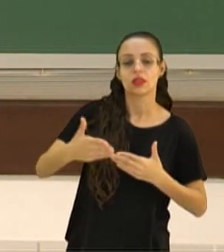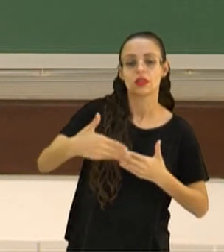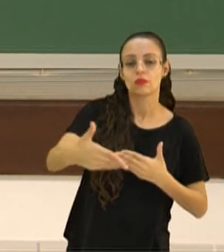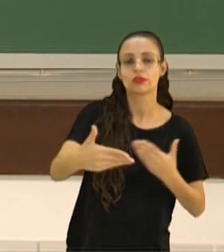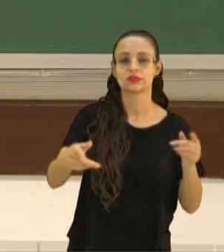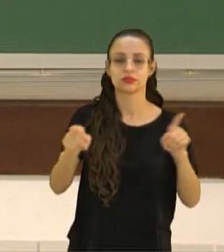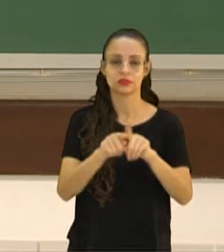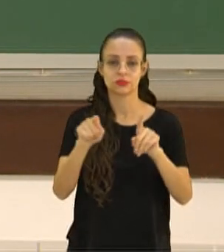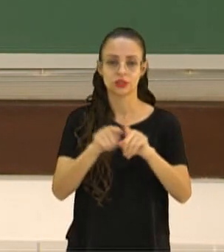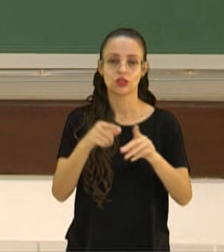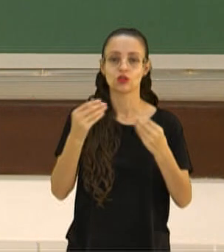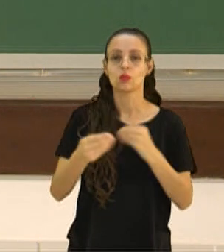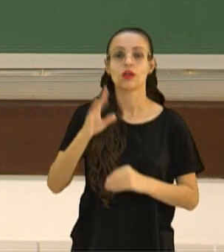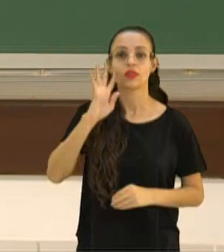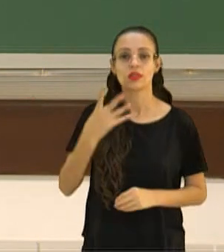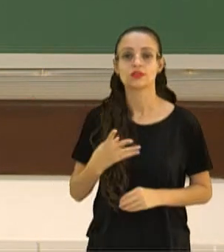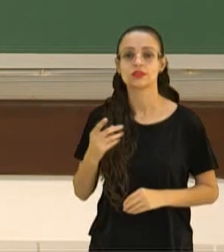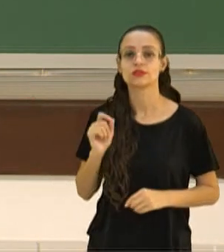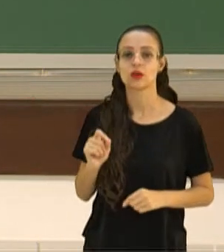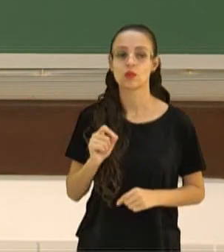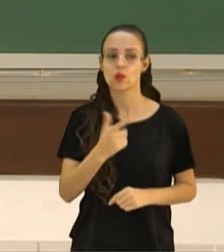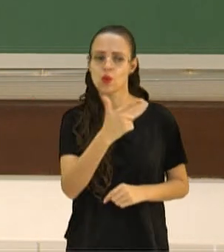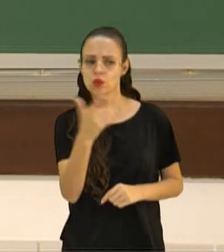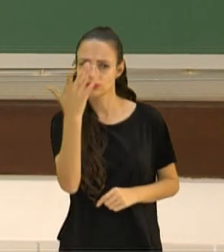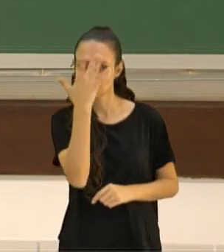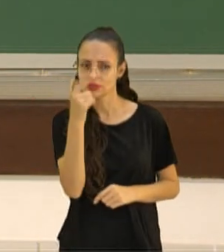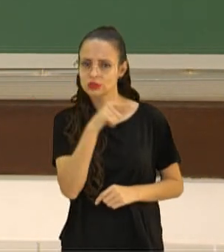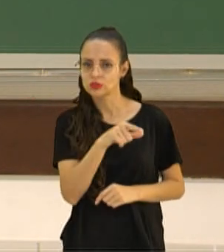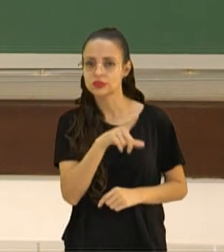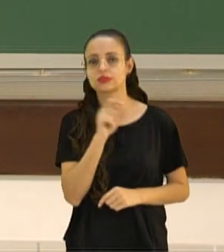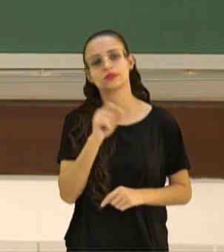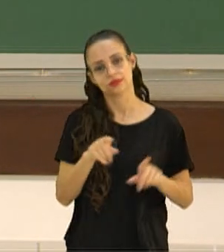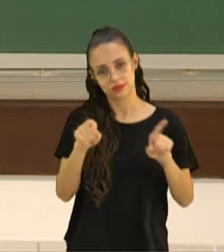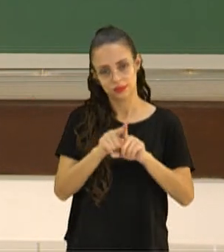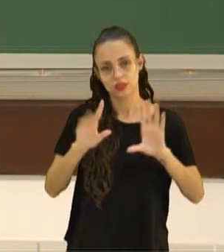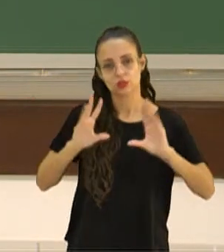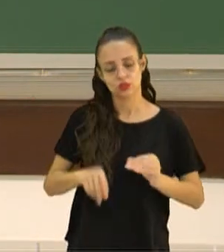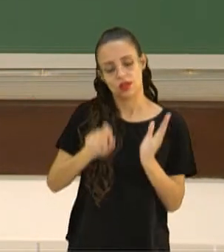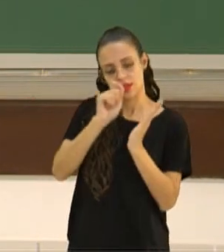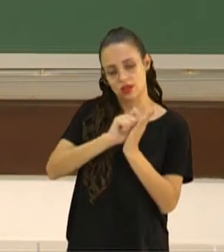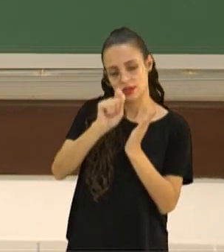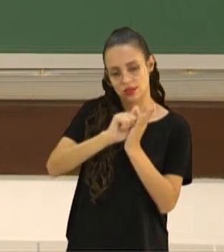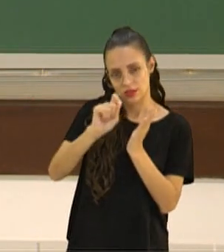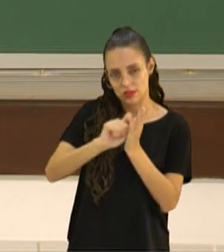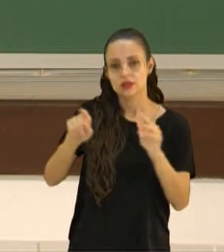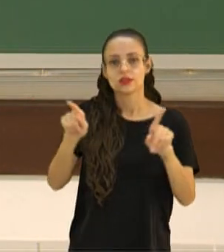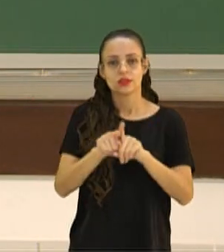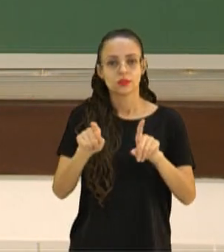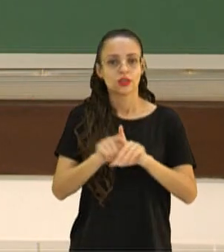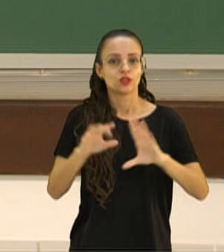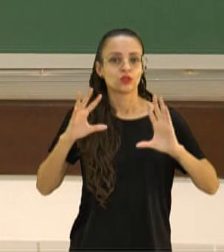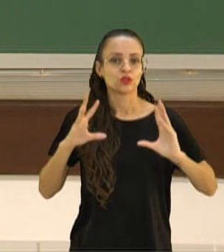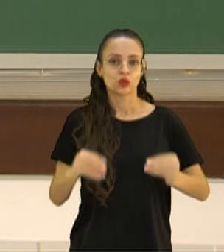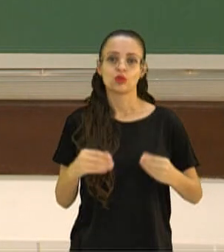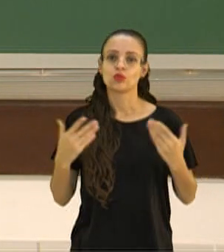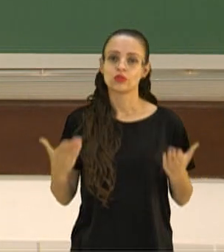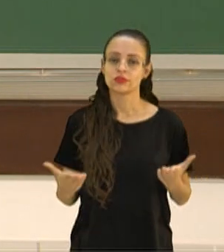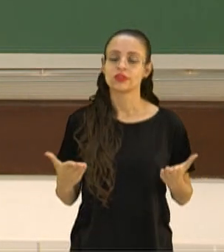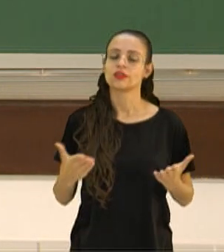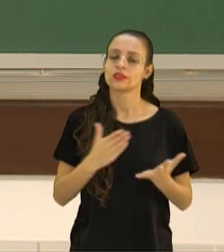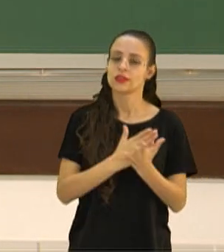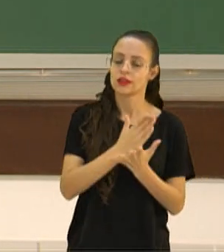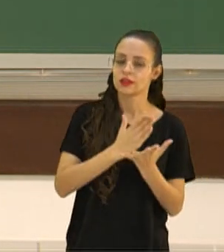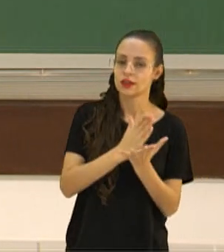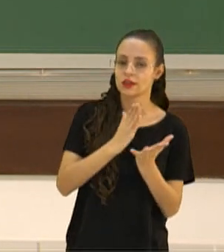que decisão que outros jogadores tomaram, né? Então, tudo isso aí deve ser anotado. Existem meios para